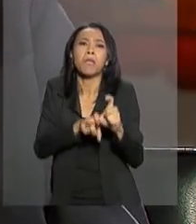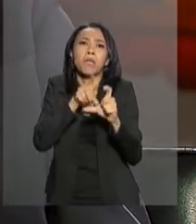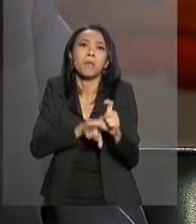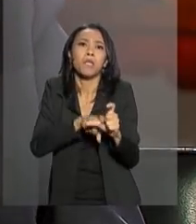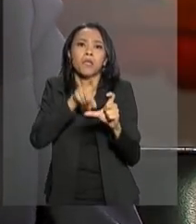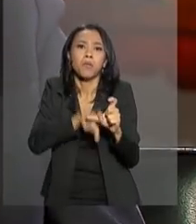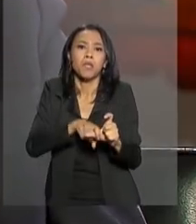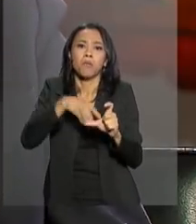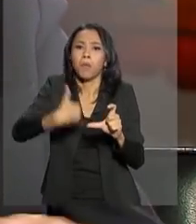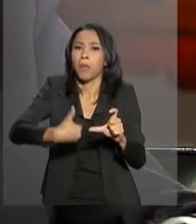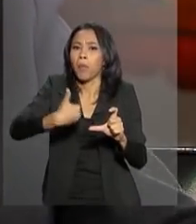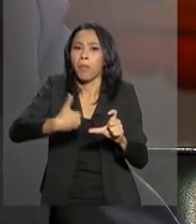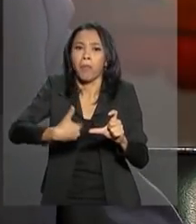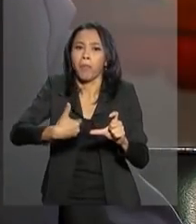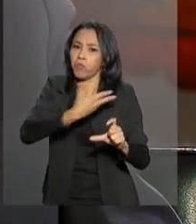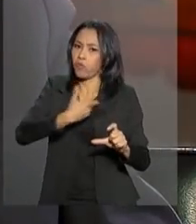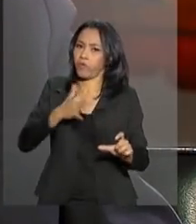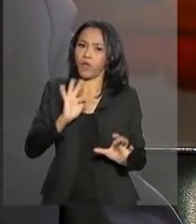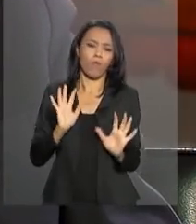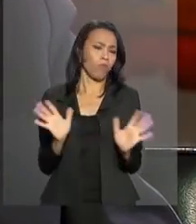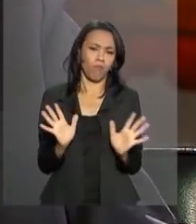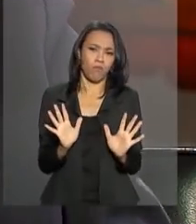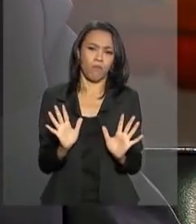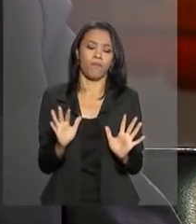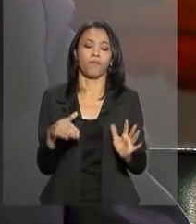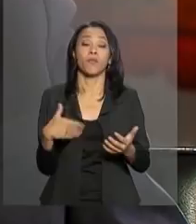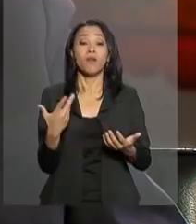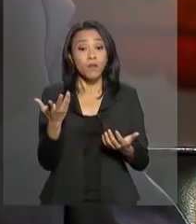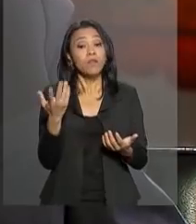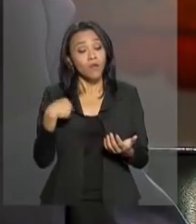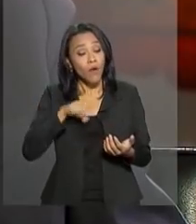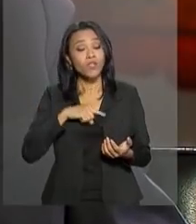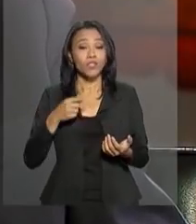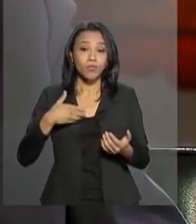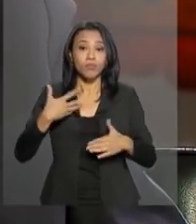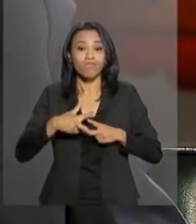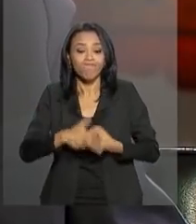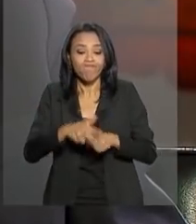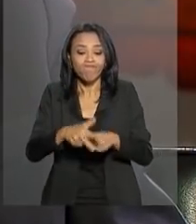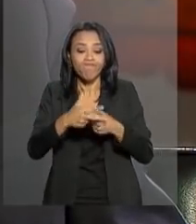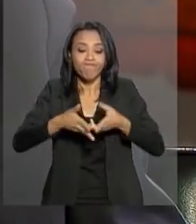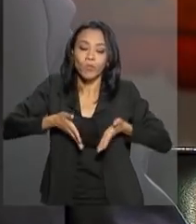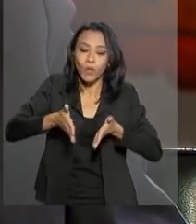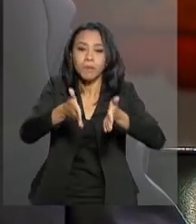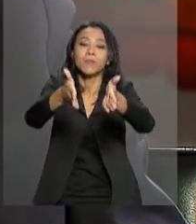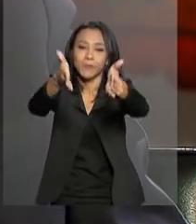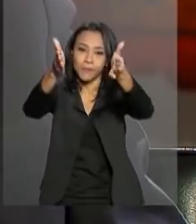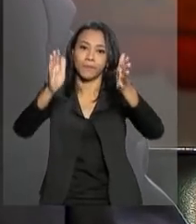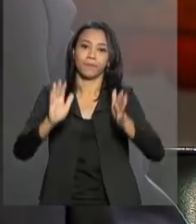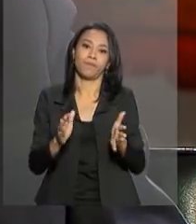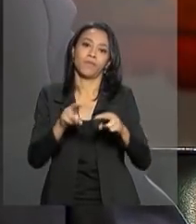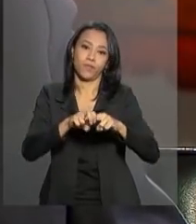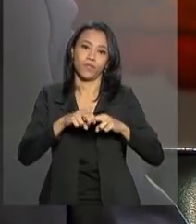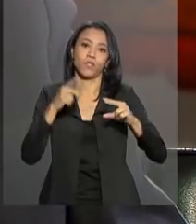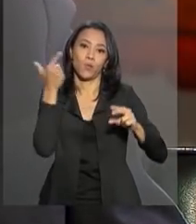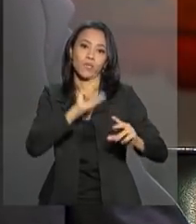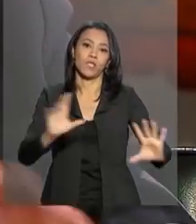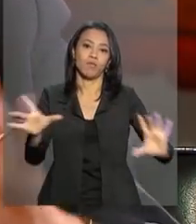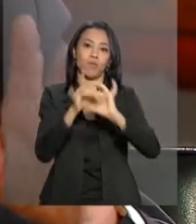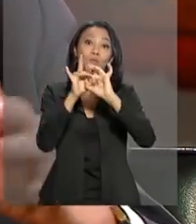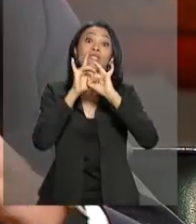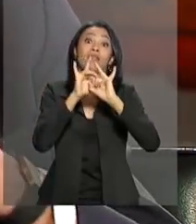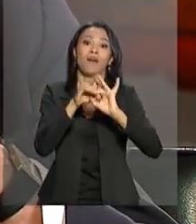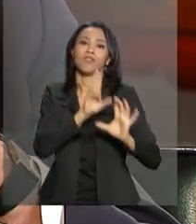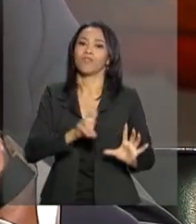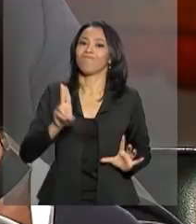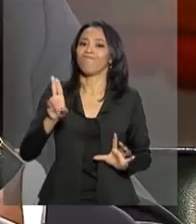como ainda é hoje. Mas nós estamos nesse caminho, por isso que eu digo que isso também mantém a unidade nacional. Não devemos